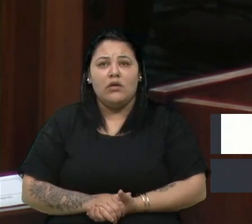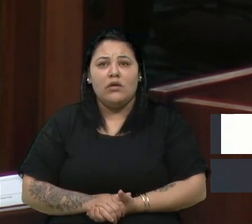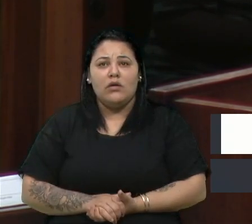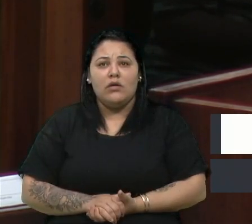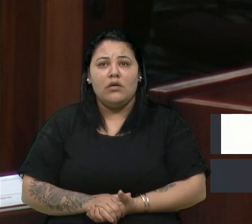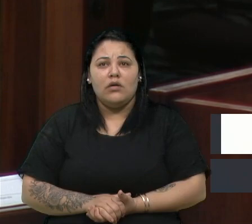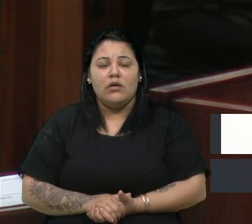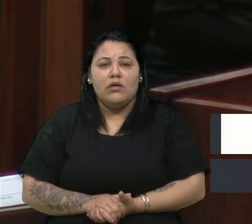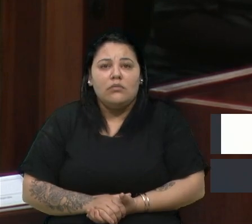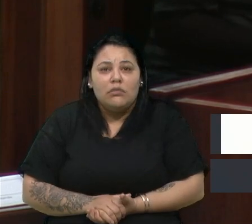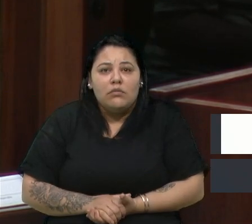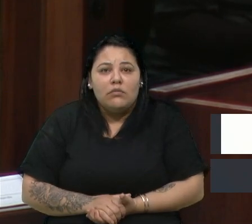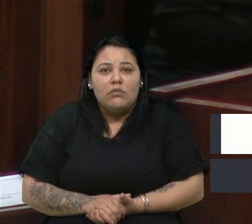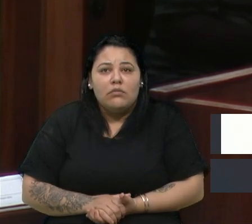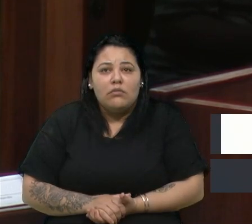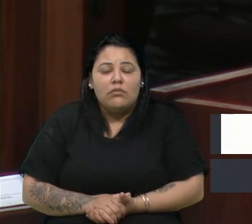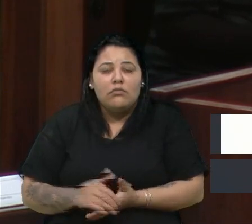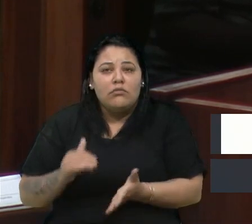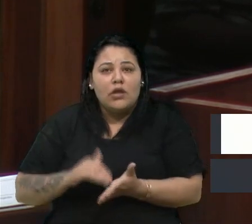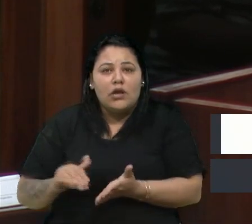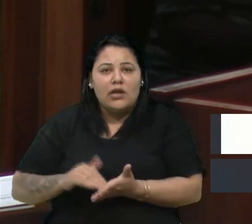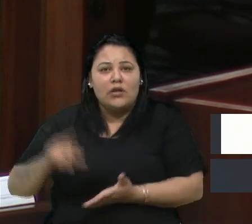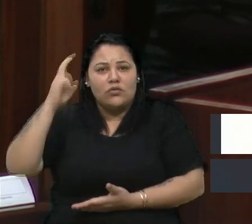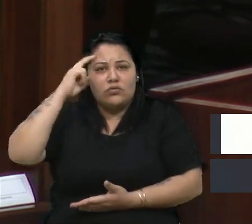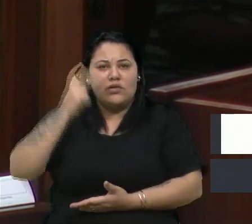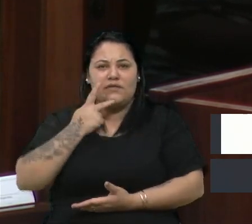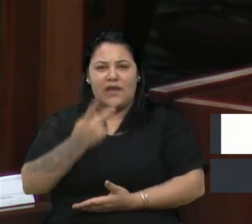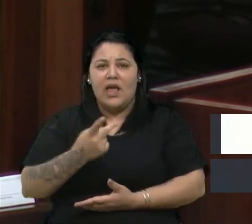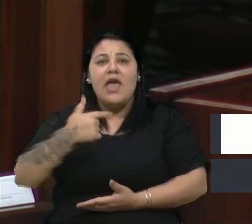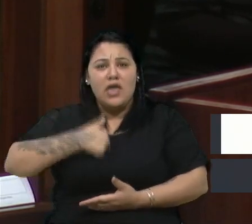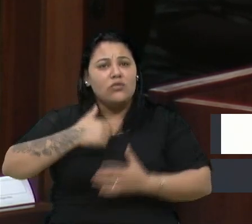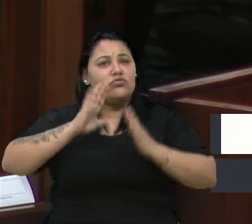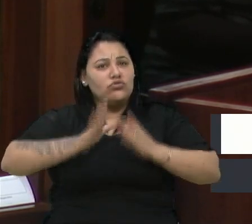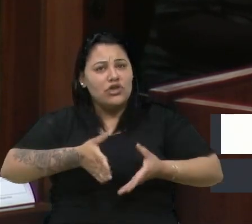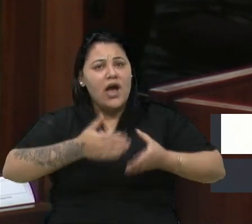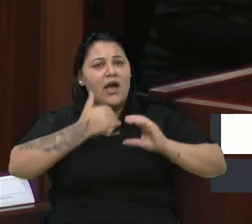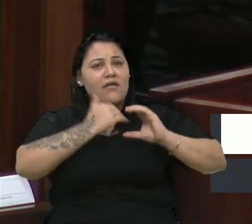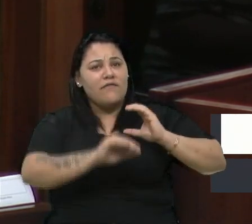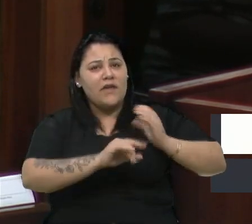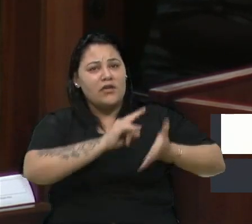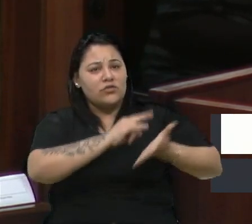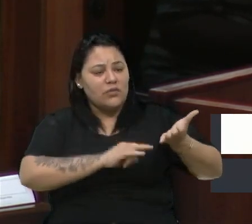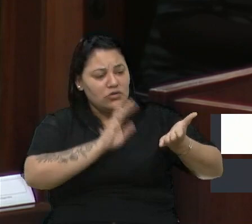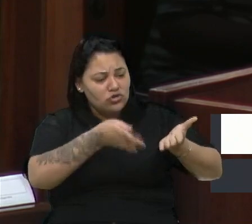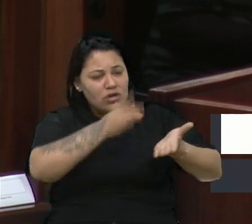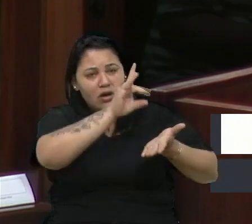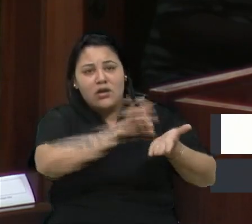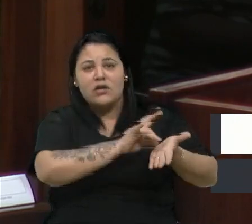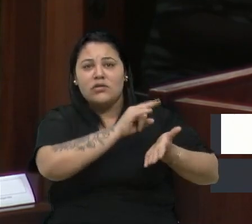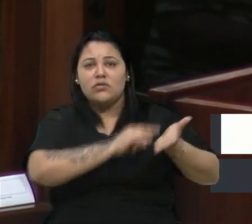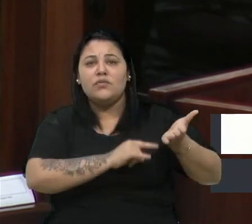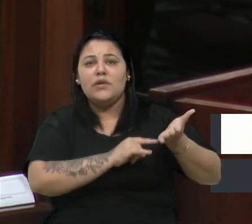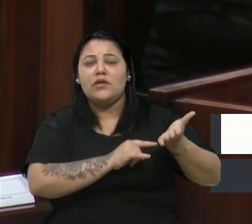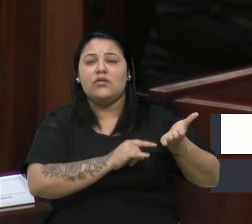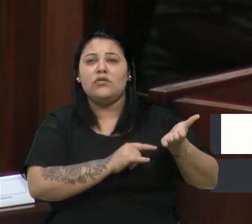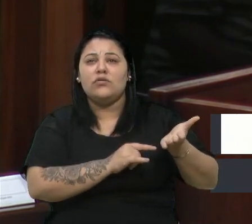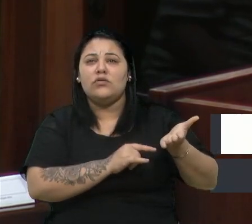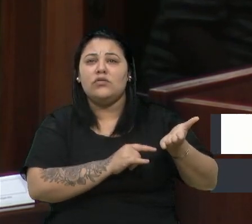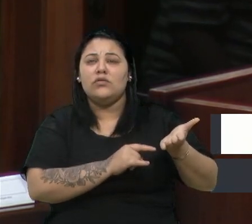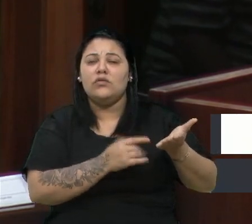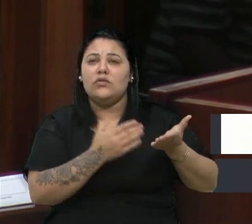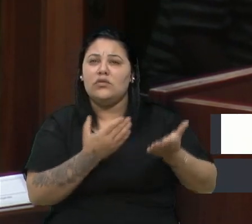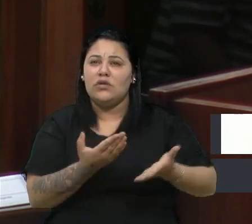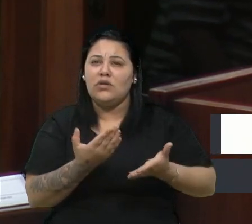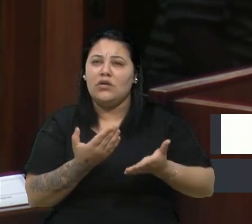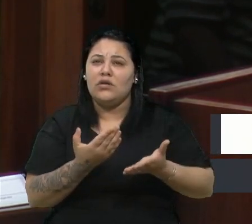disse. Se uma secretária da Cultura diz para um vereador que já enviou os documentos, já protocolou os documentos, que já conversou com o líder do governo,